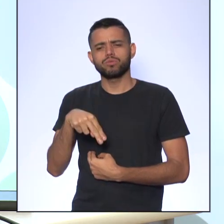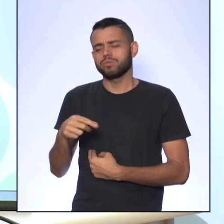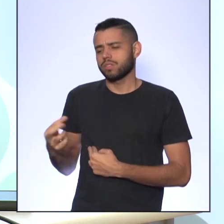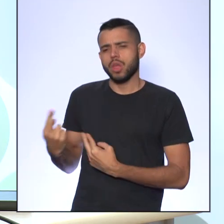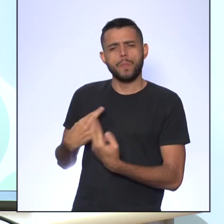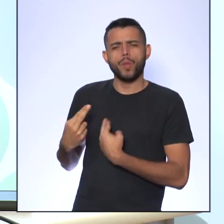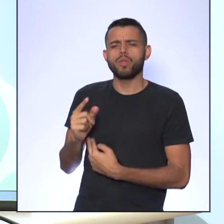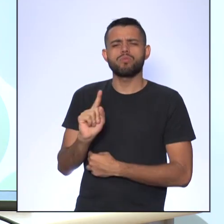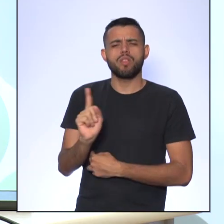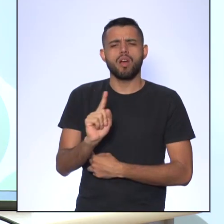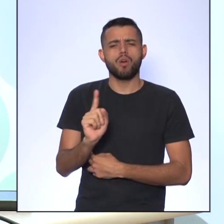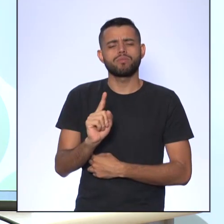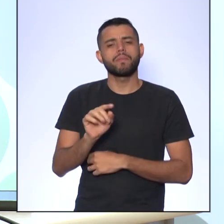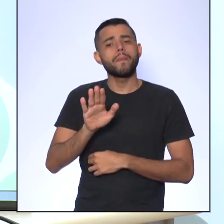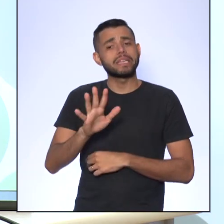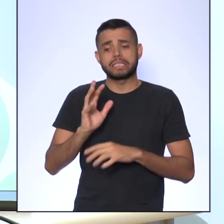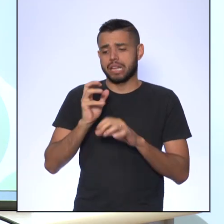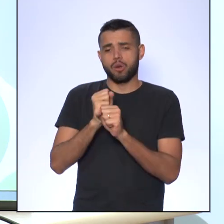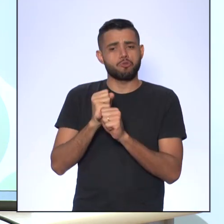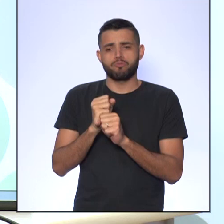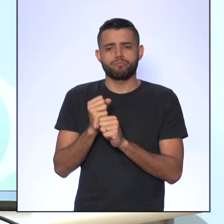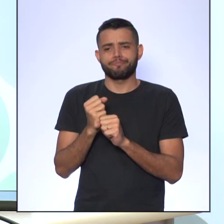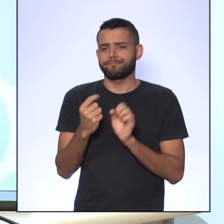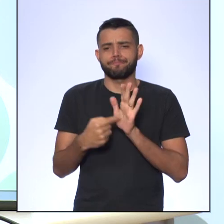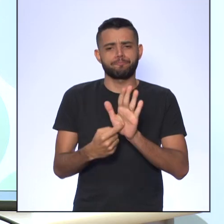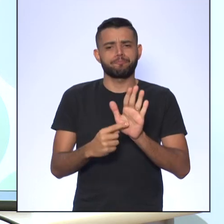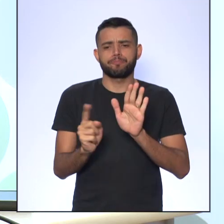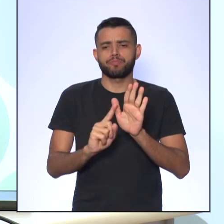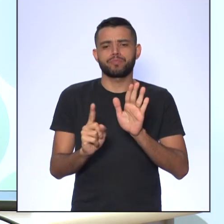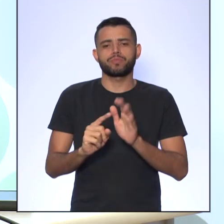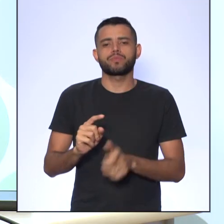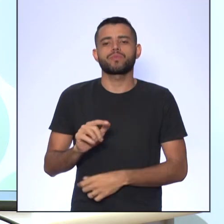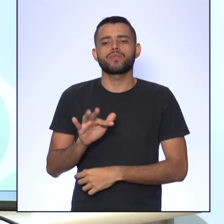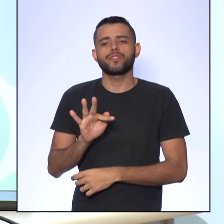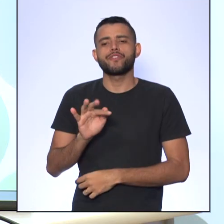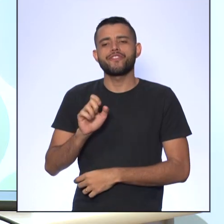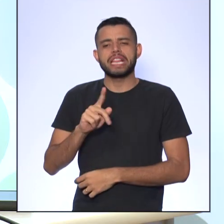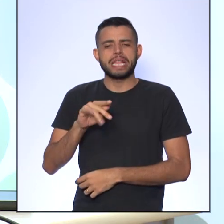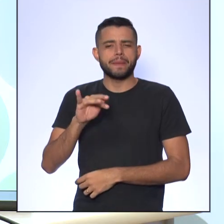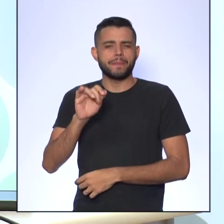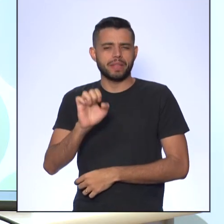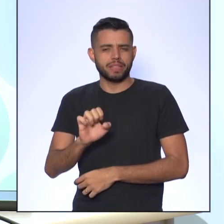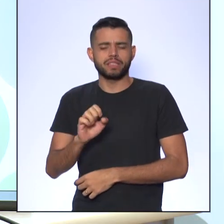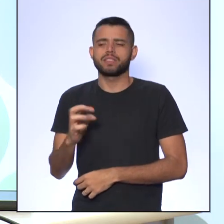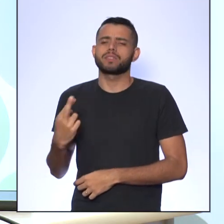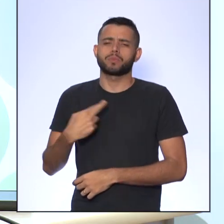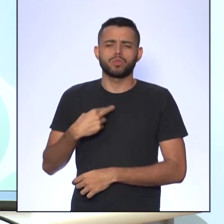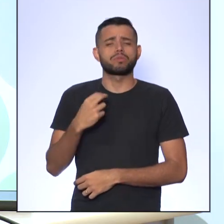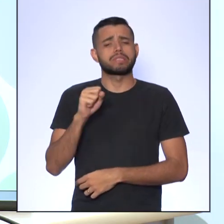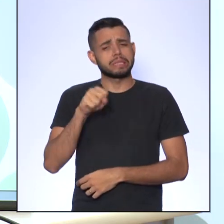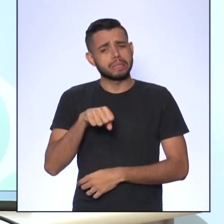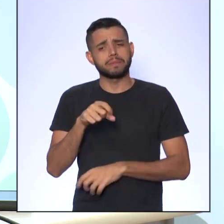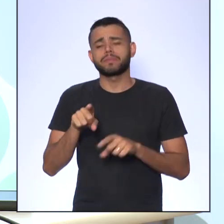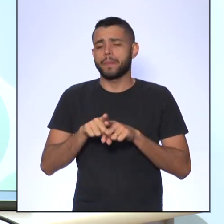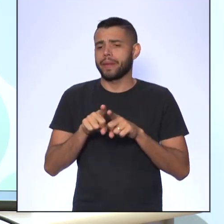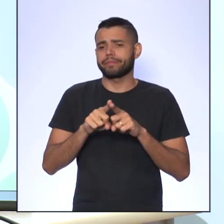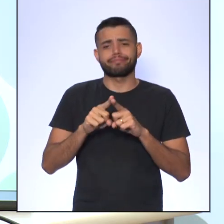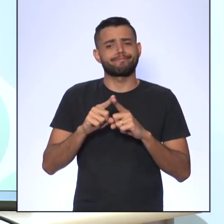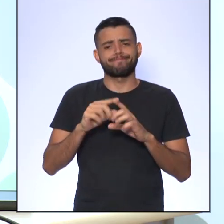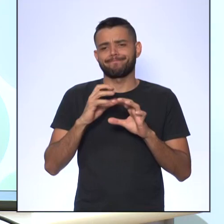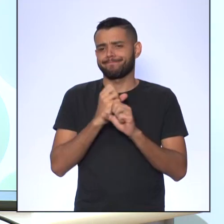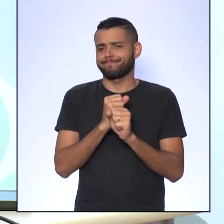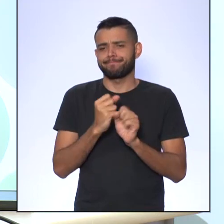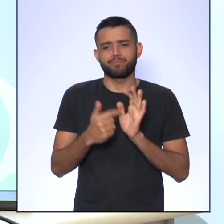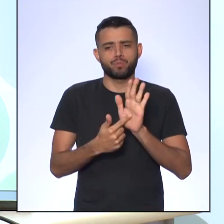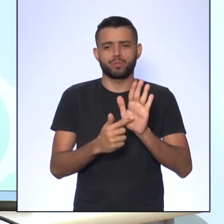mas não deixaram a cálculo. Beleza. O Felipe, Nicolas, Pedro e Ana responderam que sim, mas não deixaram o cálculo. Ok.